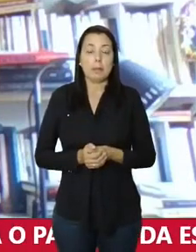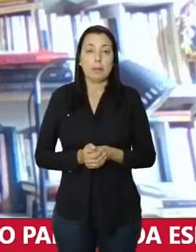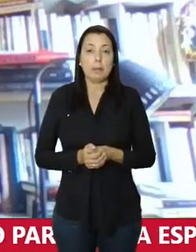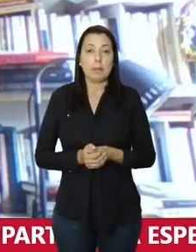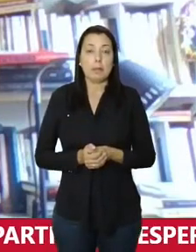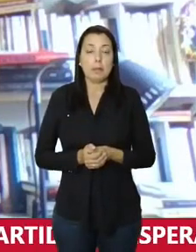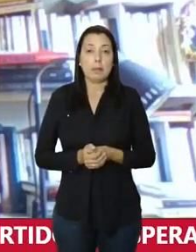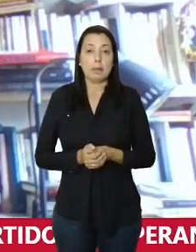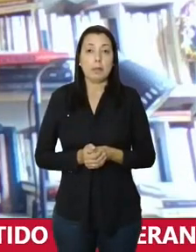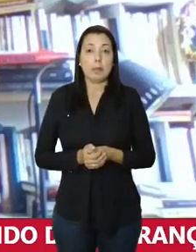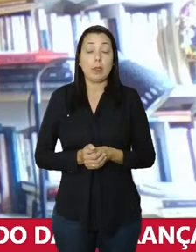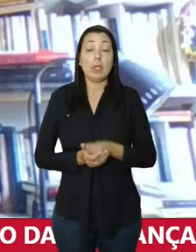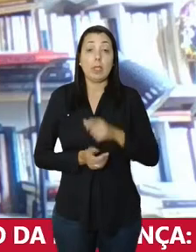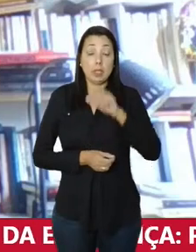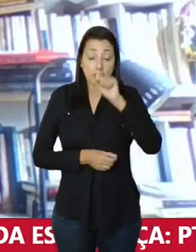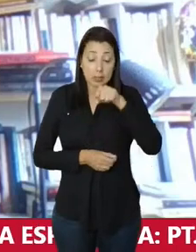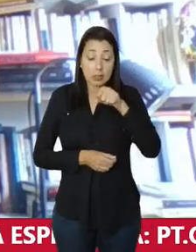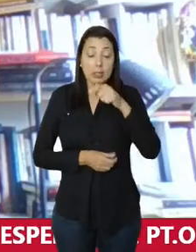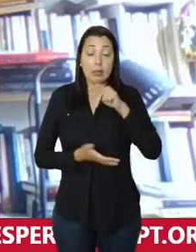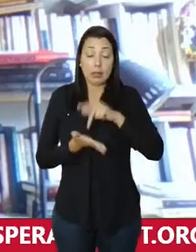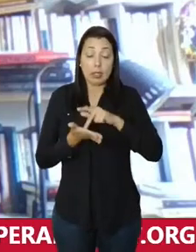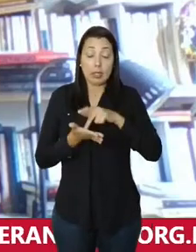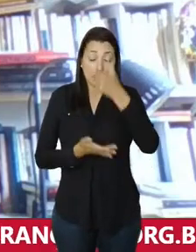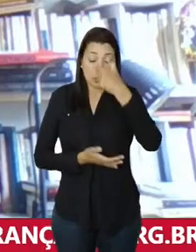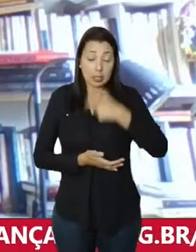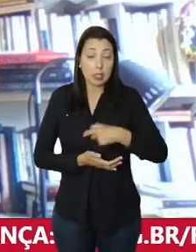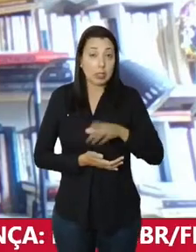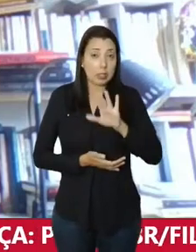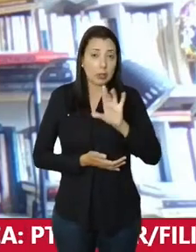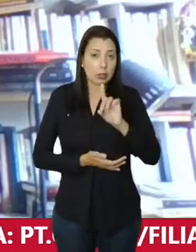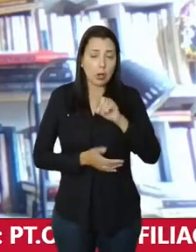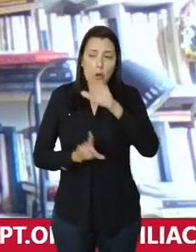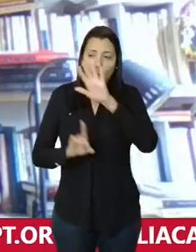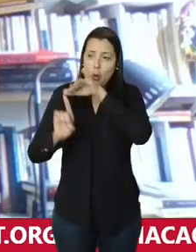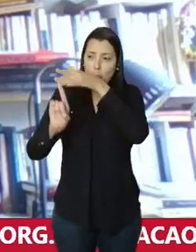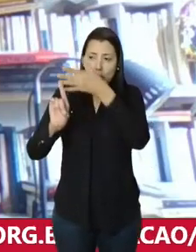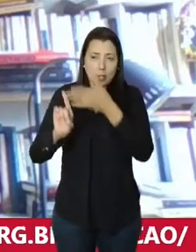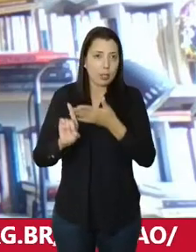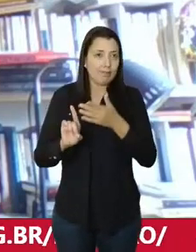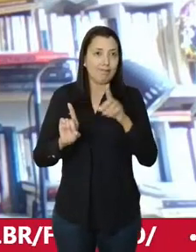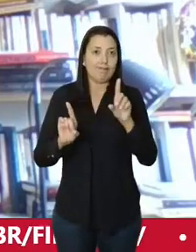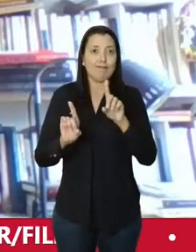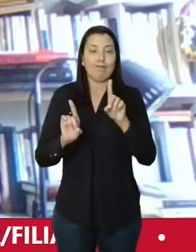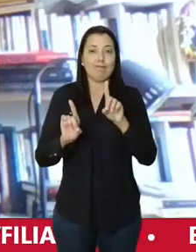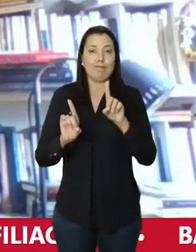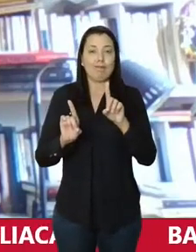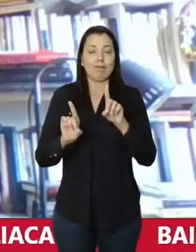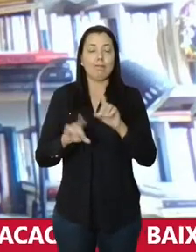E eu aqui não só a homenageio,